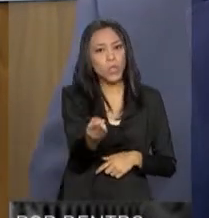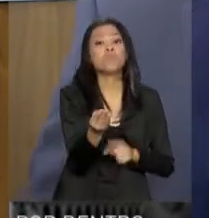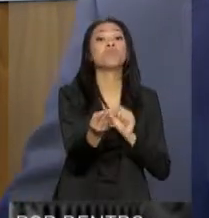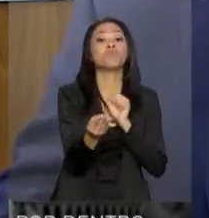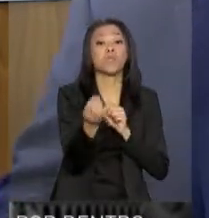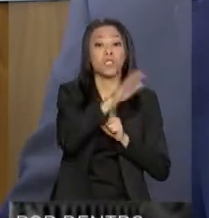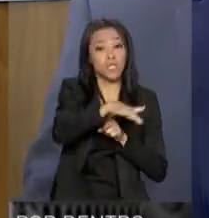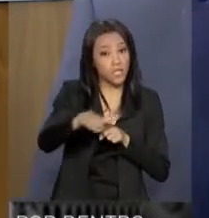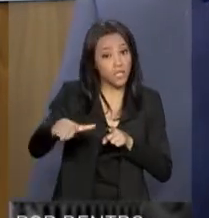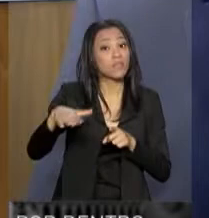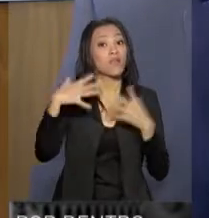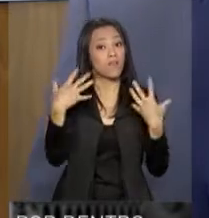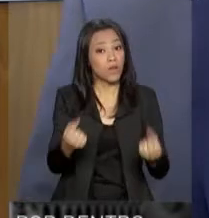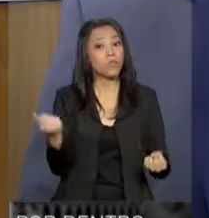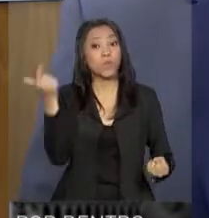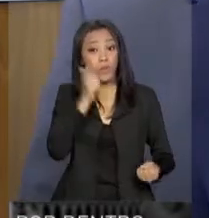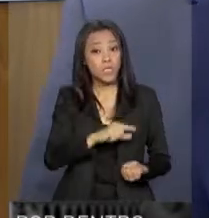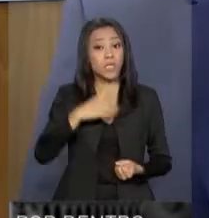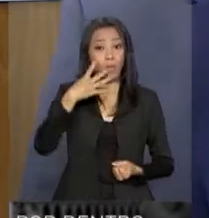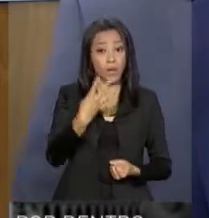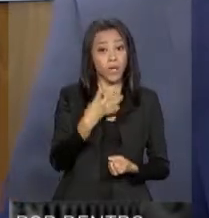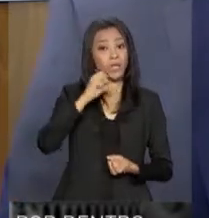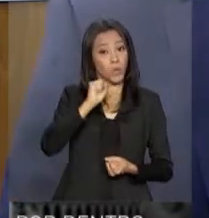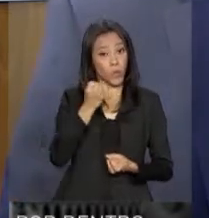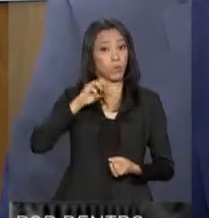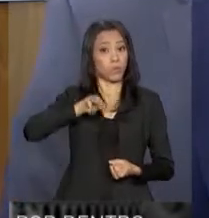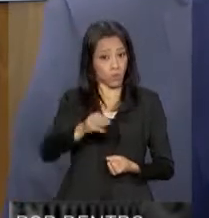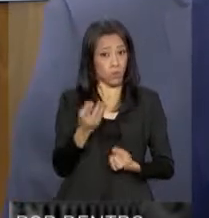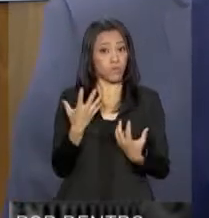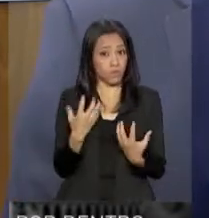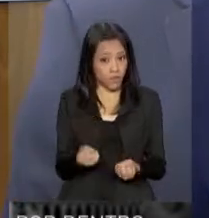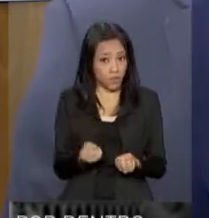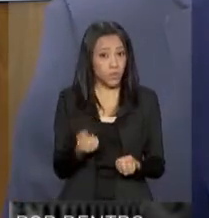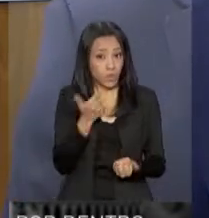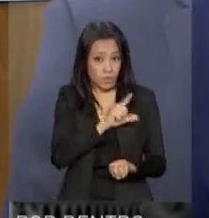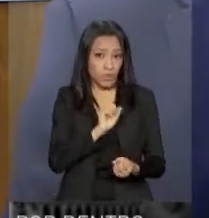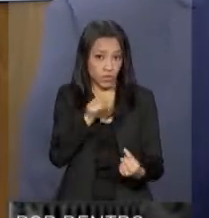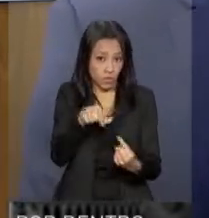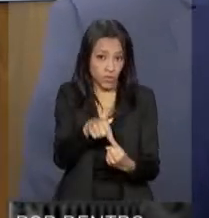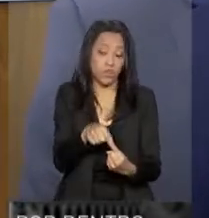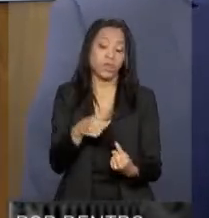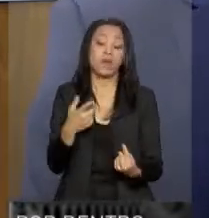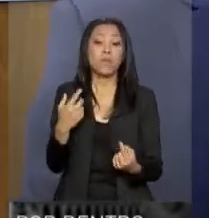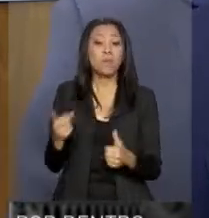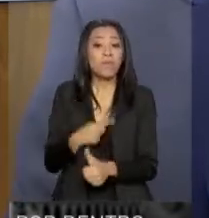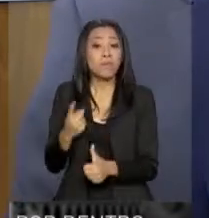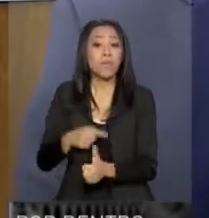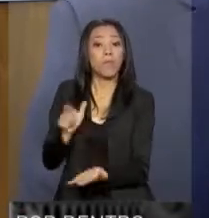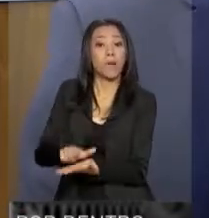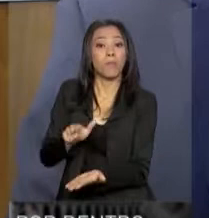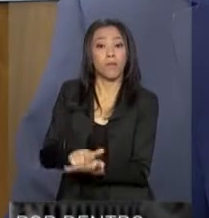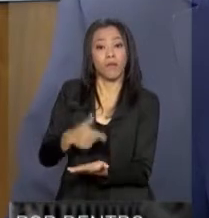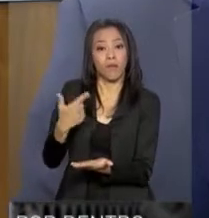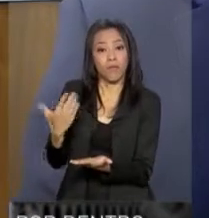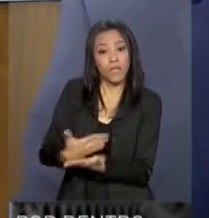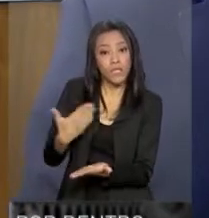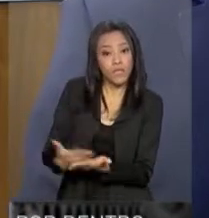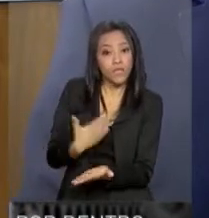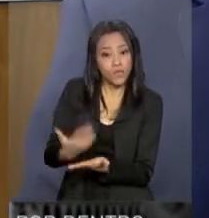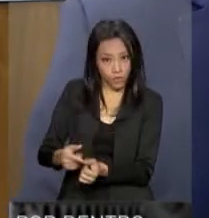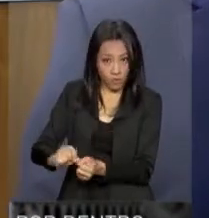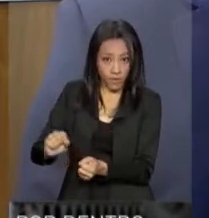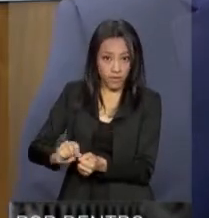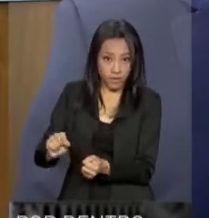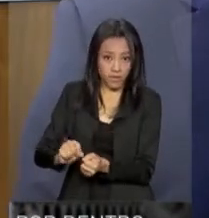mas vamos atingir os 48 milhões que nós estamos fazendo é criando material físico agora que nós estamos saindo